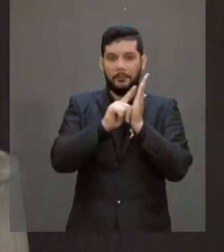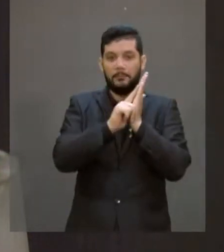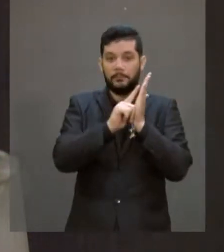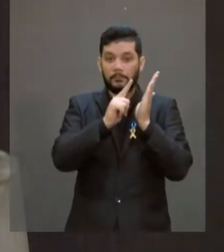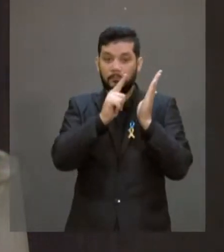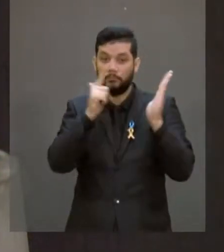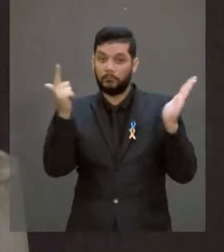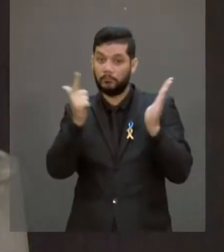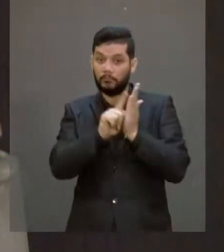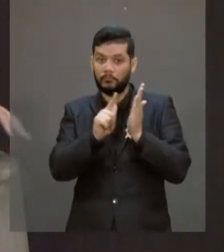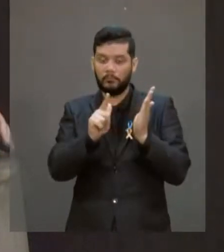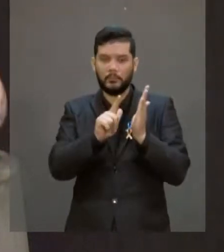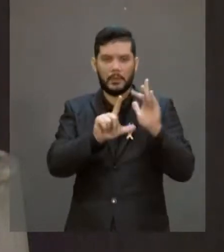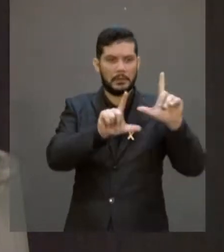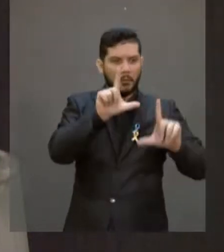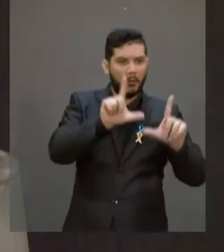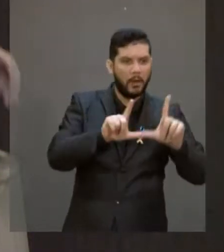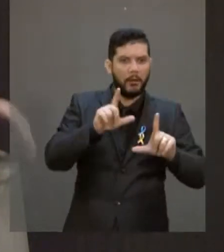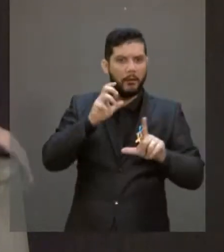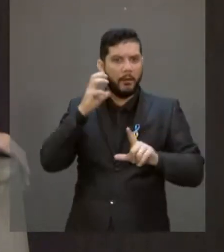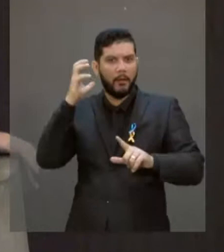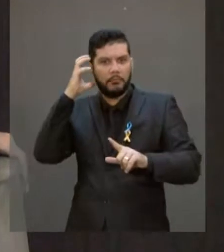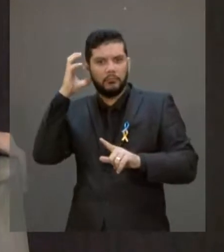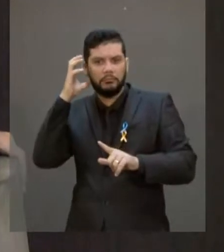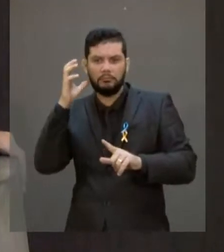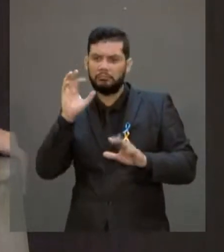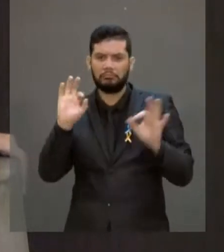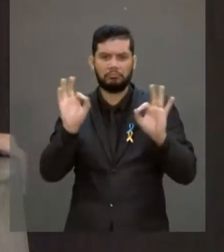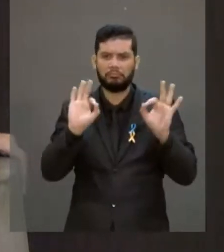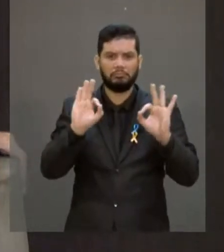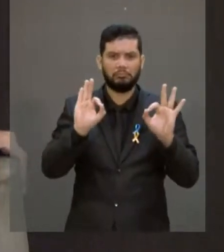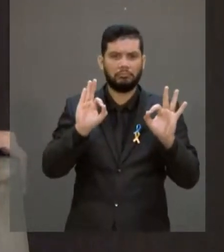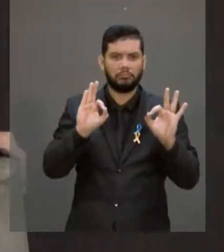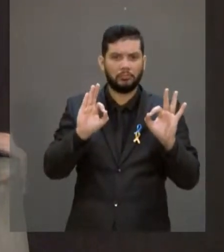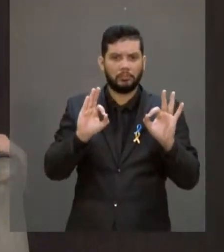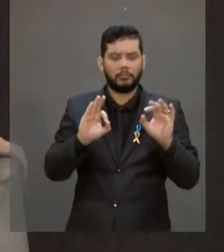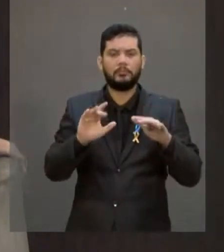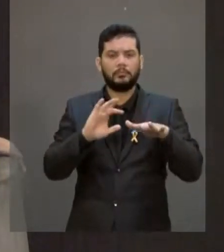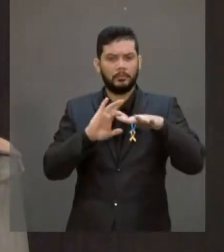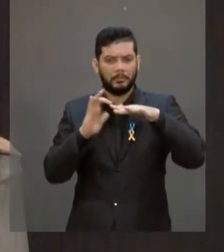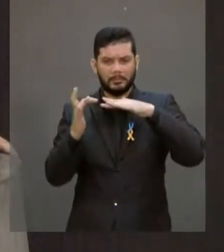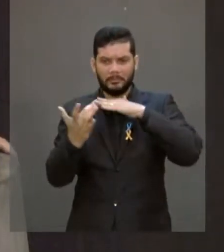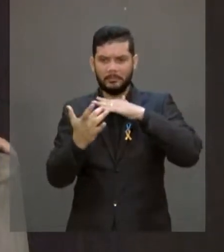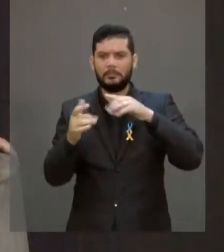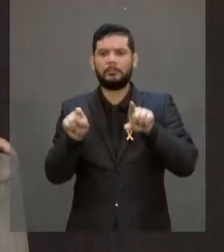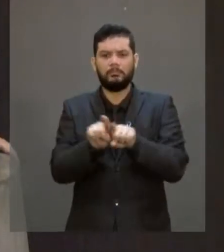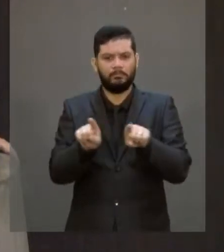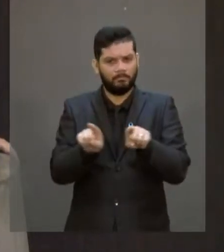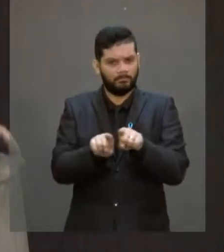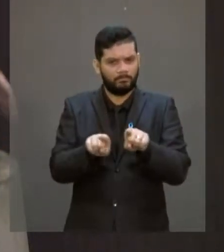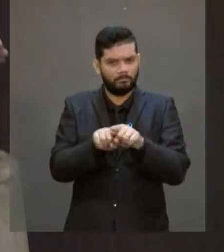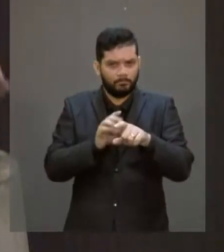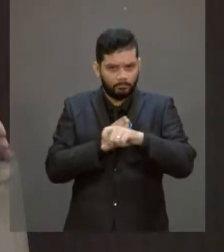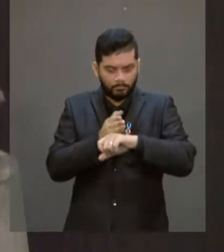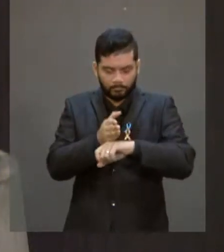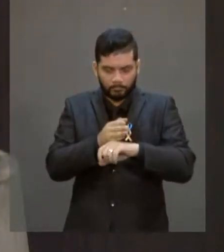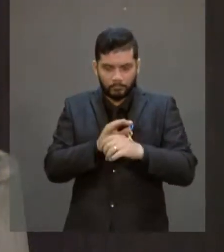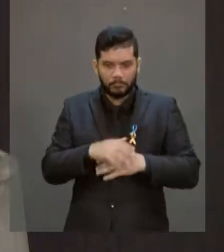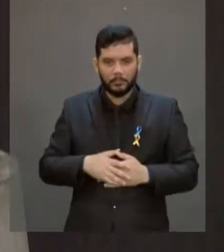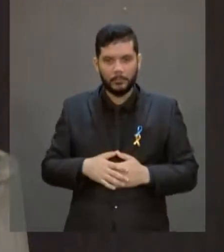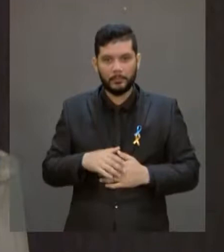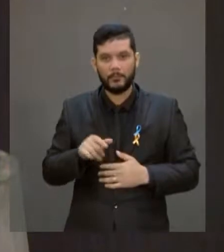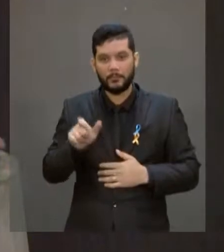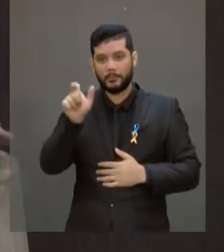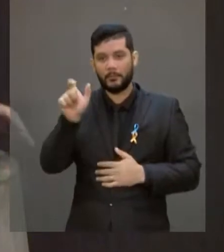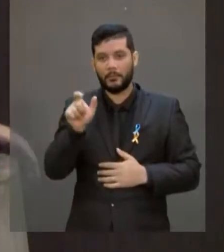imprensa de TV e rádio, mas tomei conhecimento também por redes sociais. Essa mãe e esse